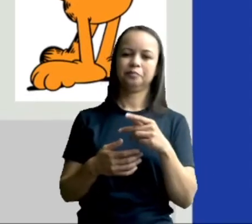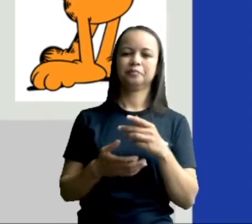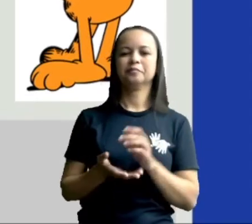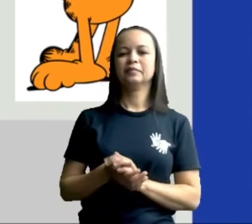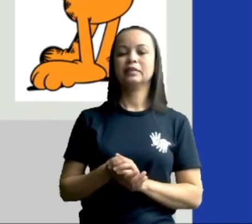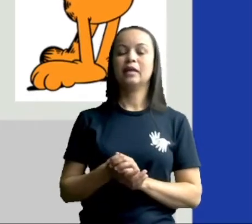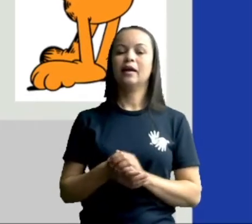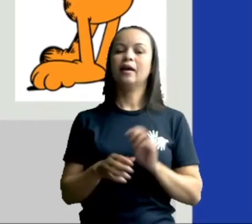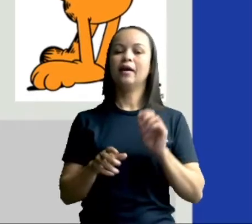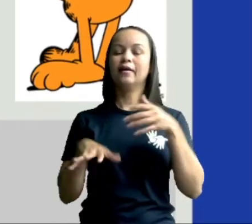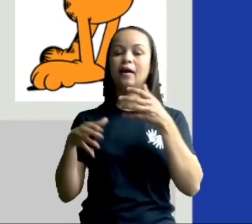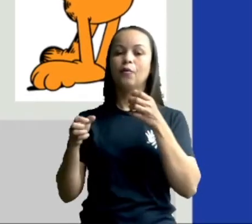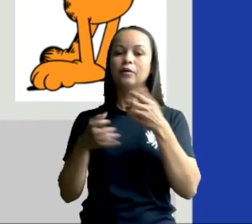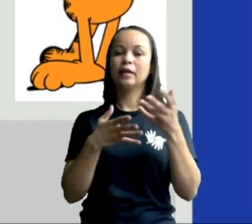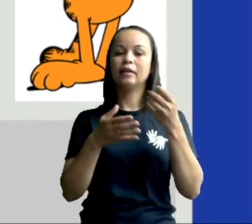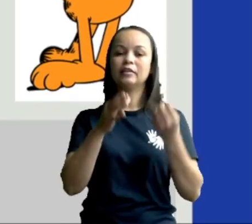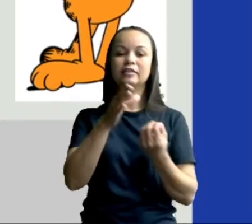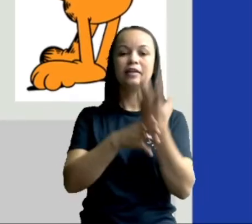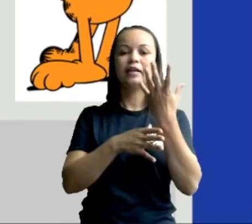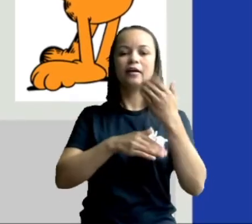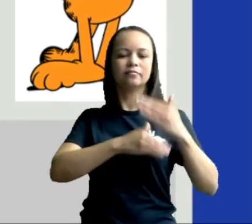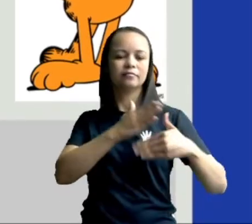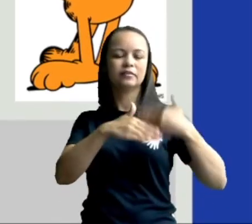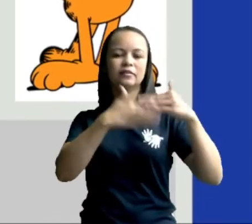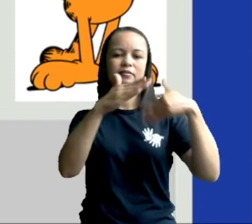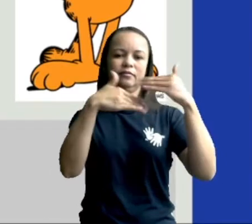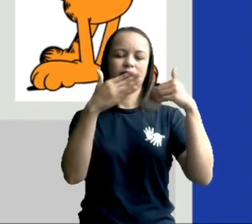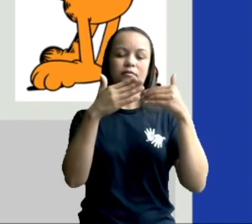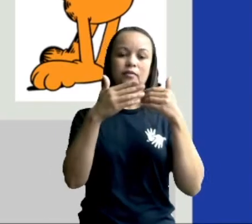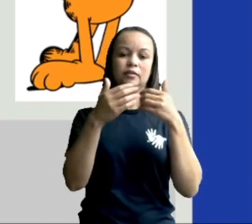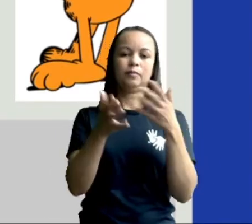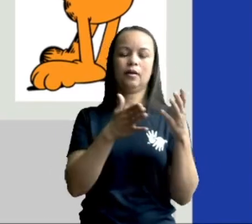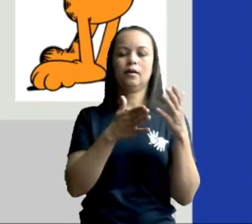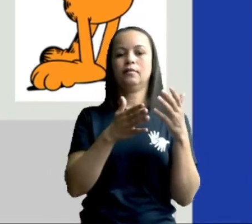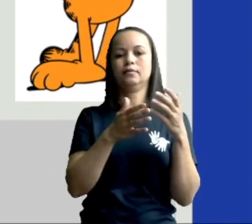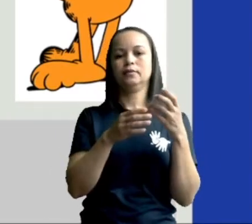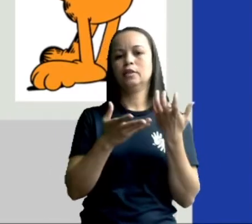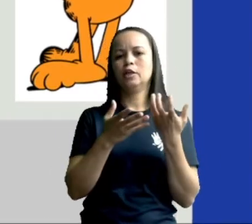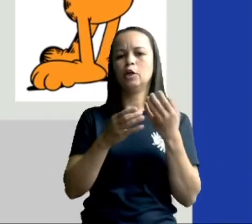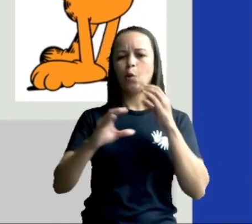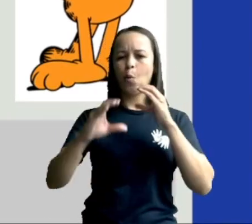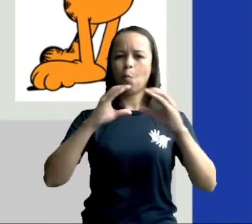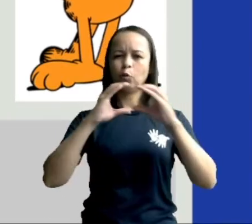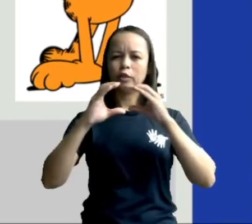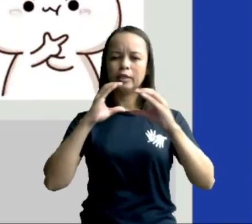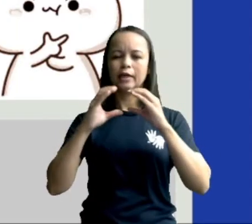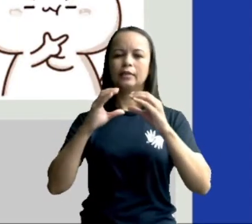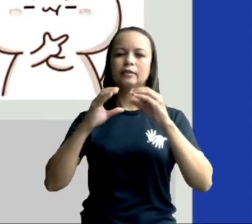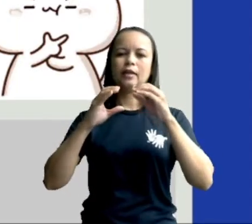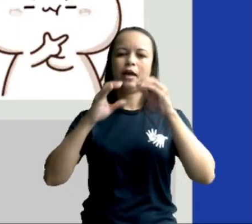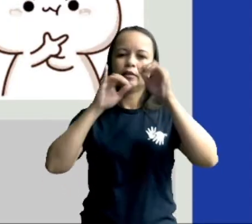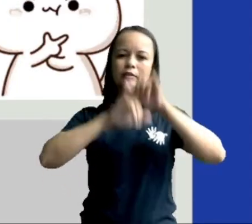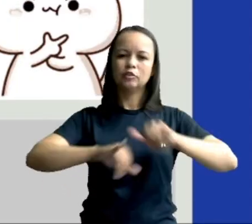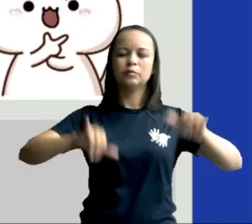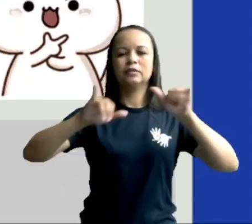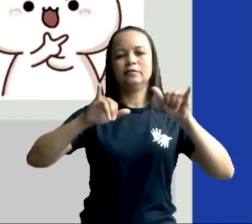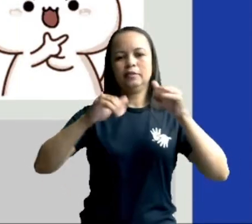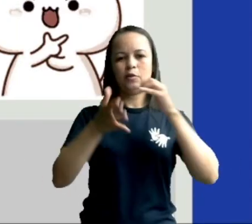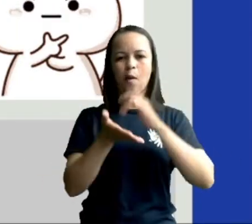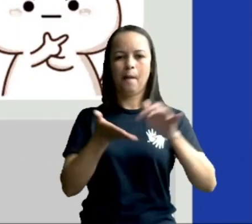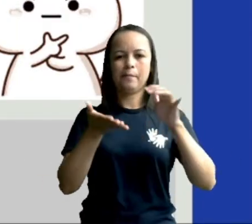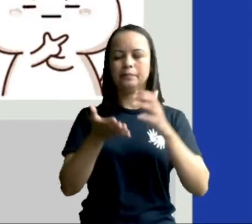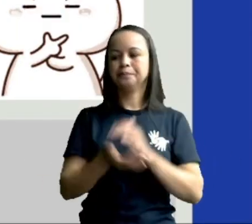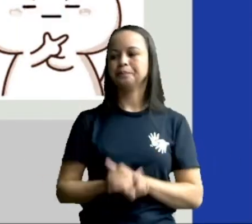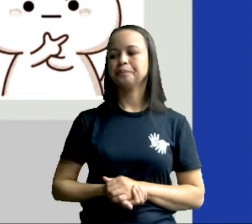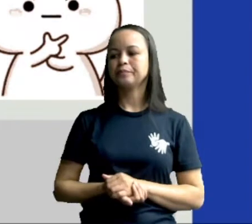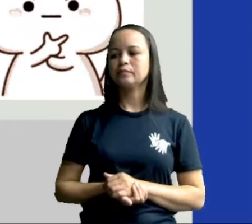os sinais que eles foram desenvolvendo para se comunicar, para transmitir uma mensagem.